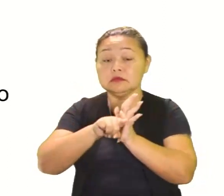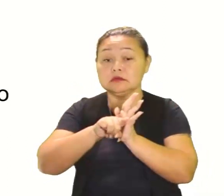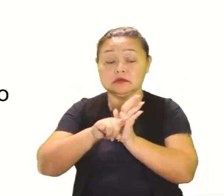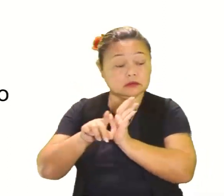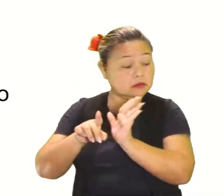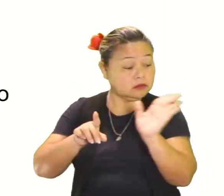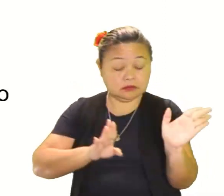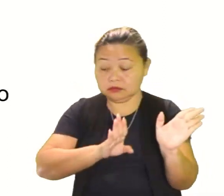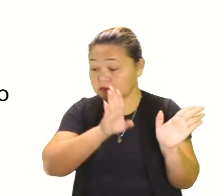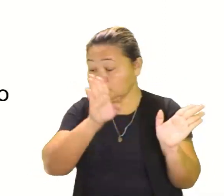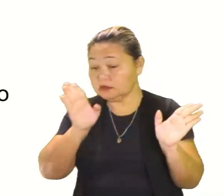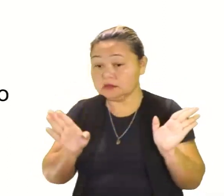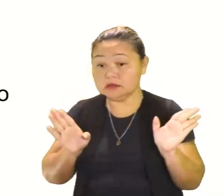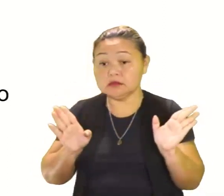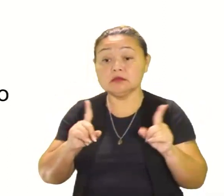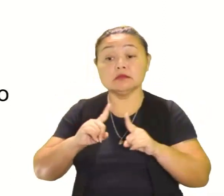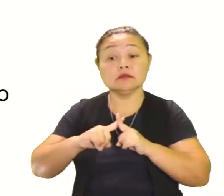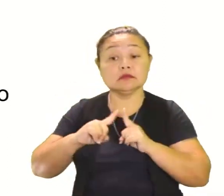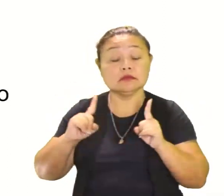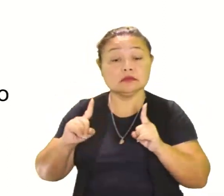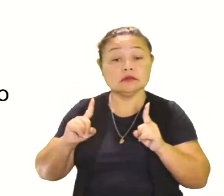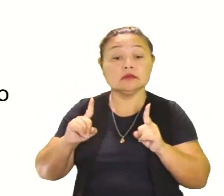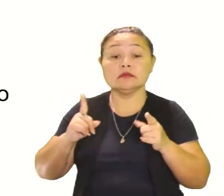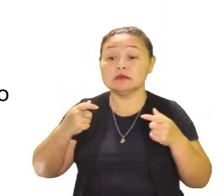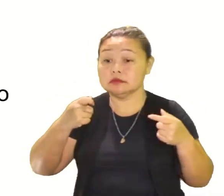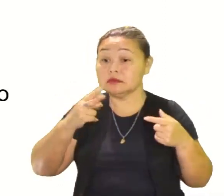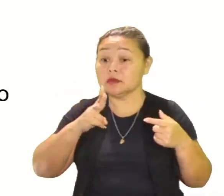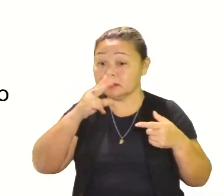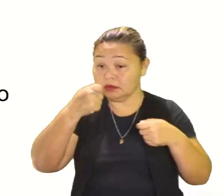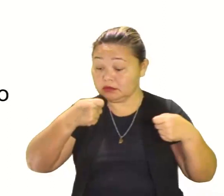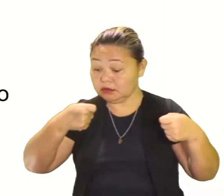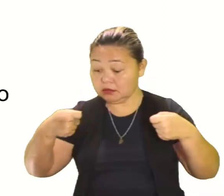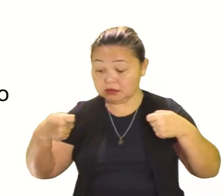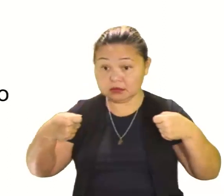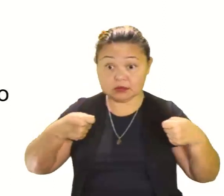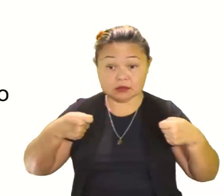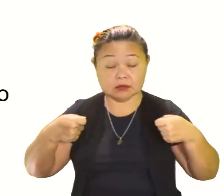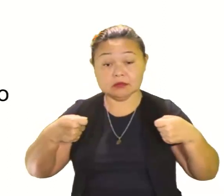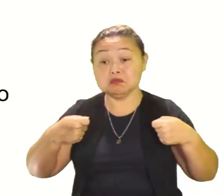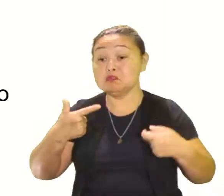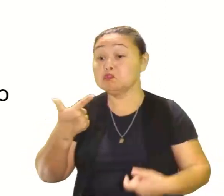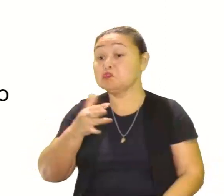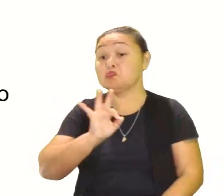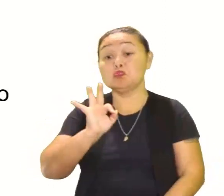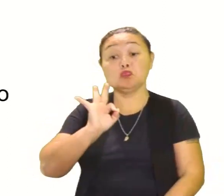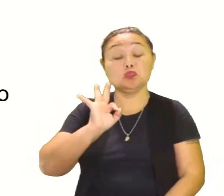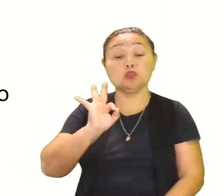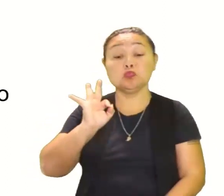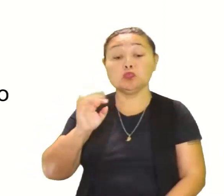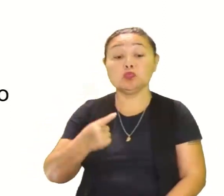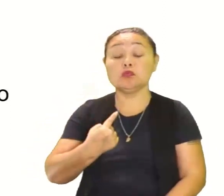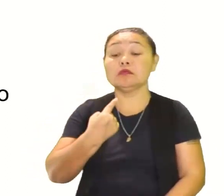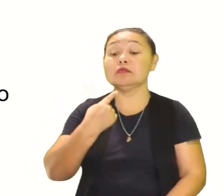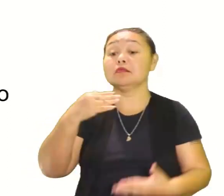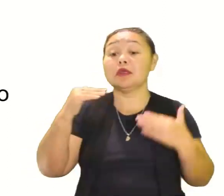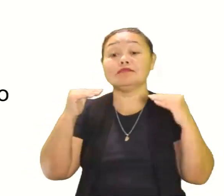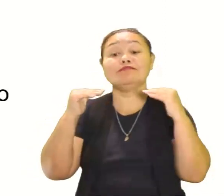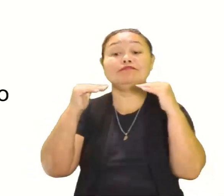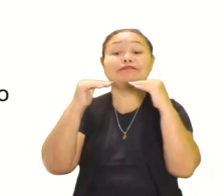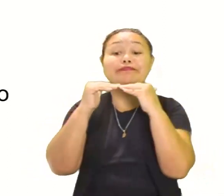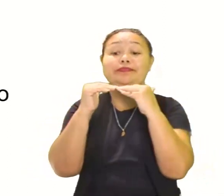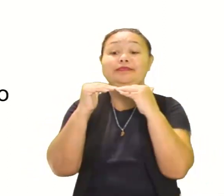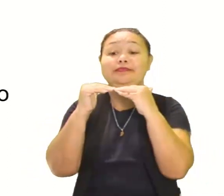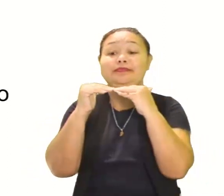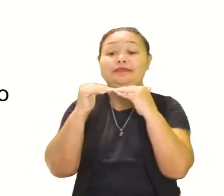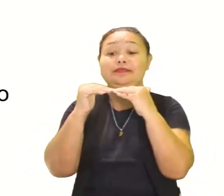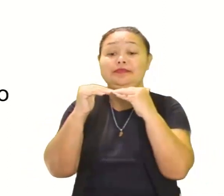conta do sentido. Isso. Mas a intensidade foi a mesma. Então, não houve vencedor, né? Houve um